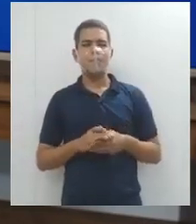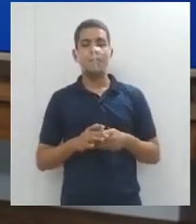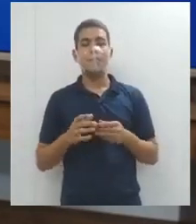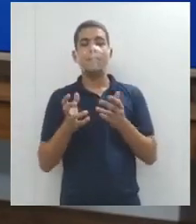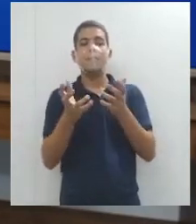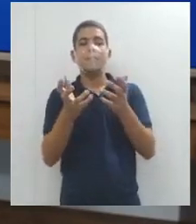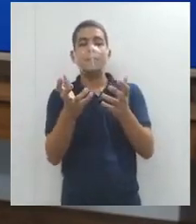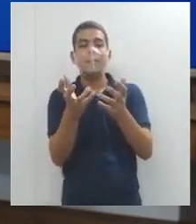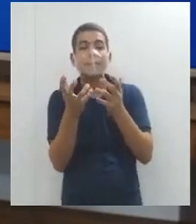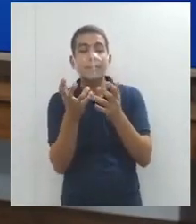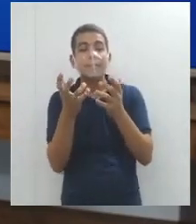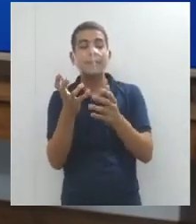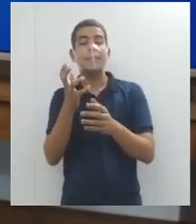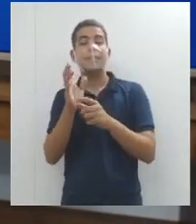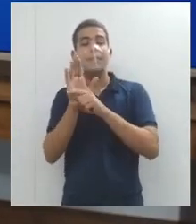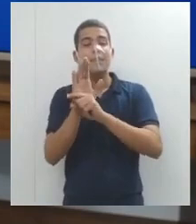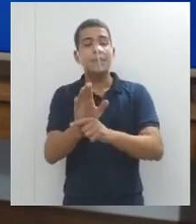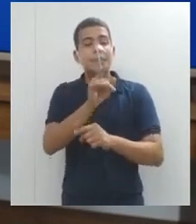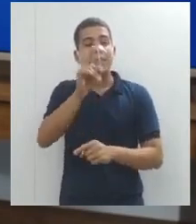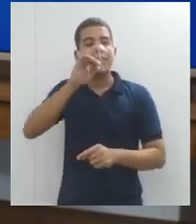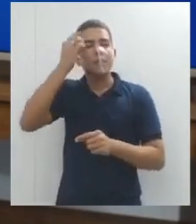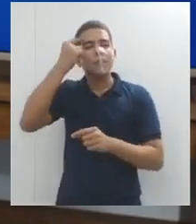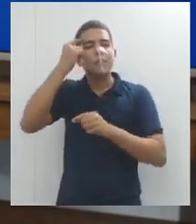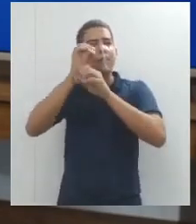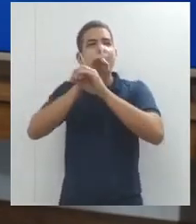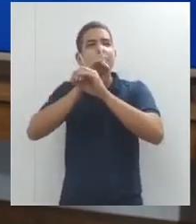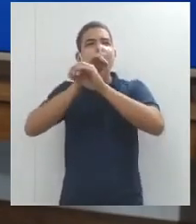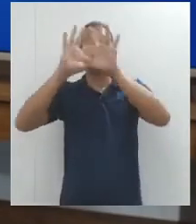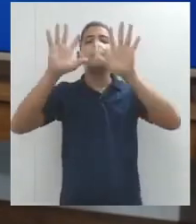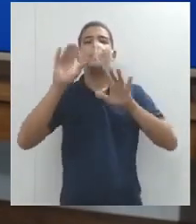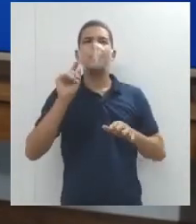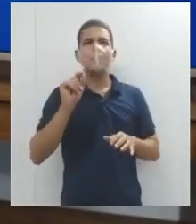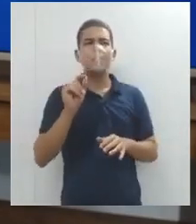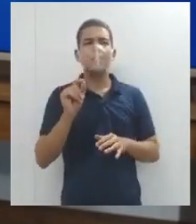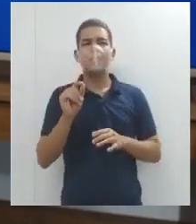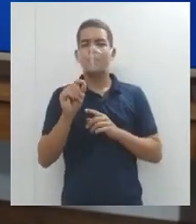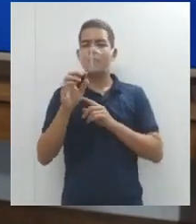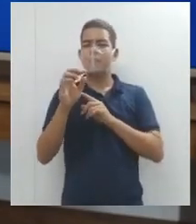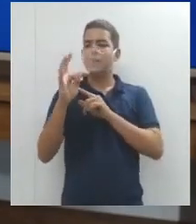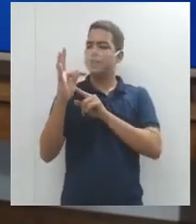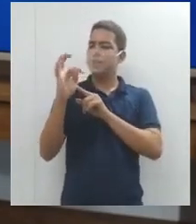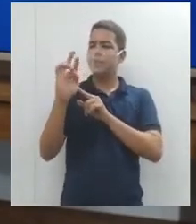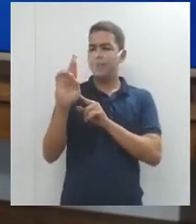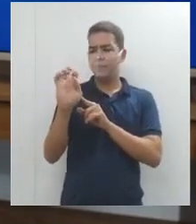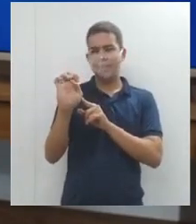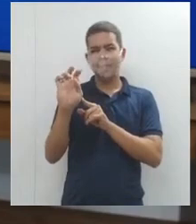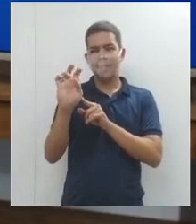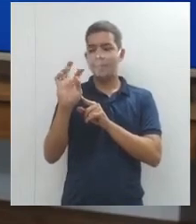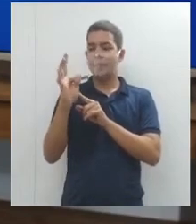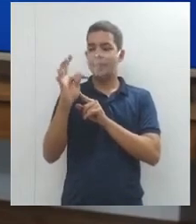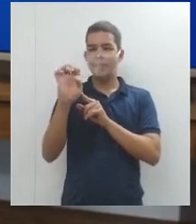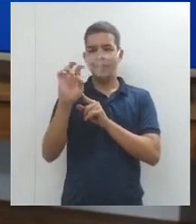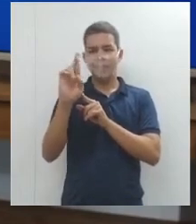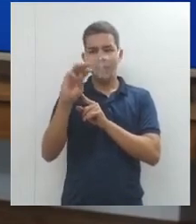fique bem claro na cabeça de vocês é isso aqui. Que esses termos, sejam palavras,